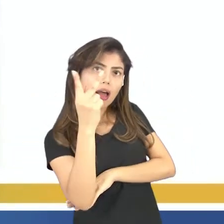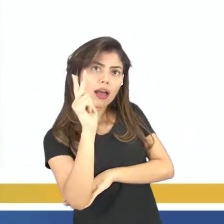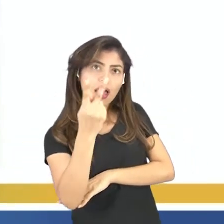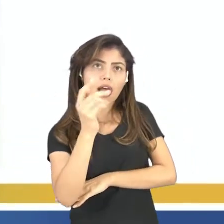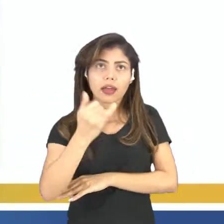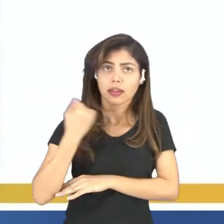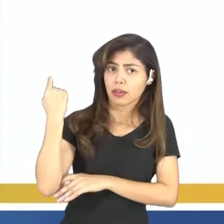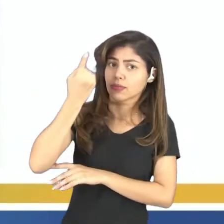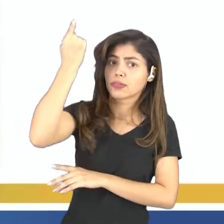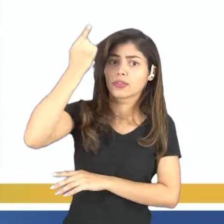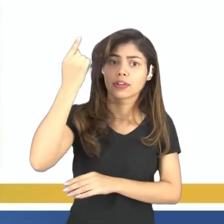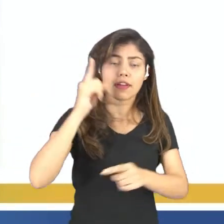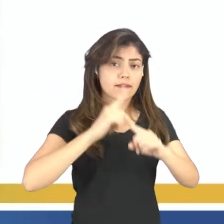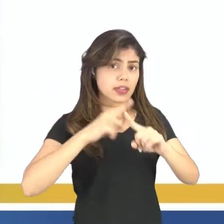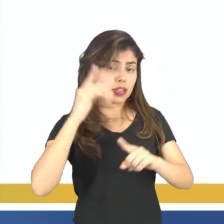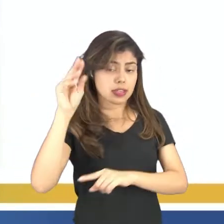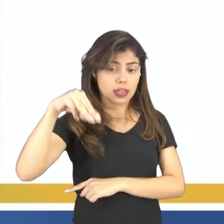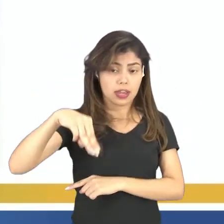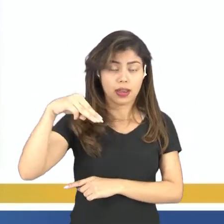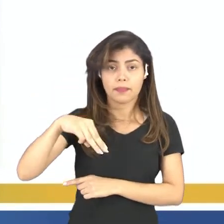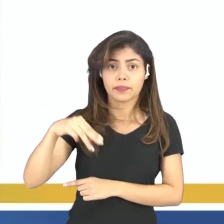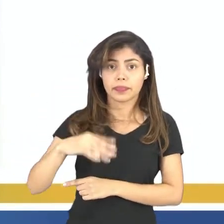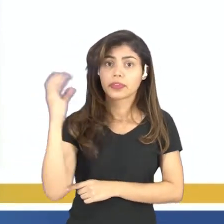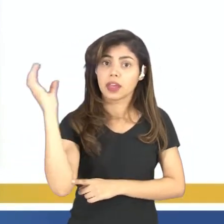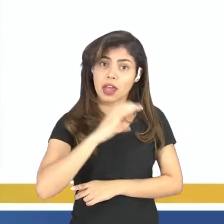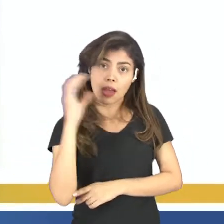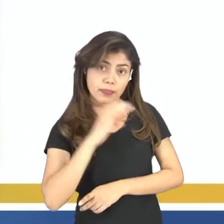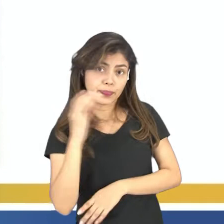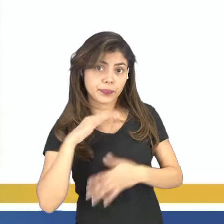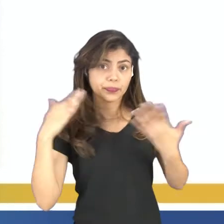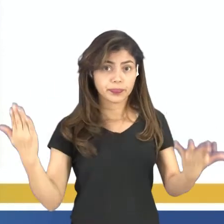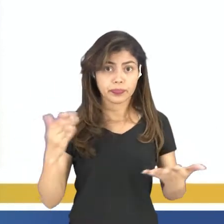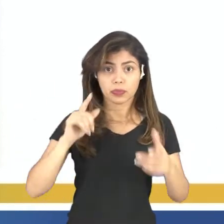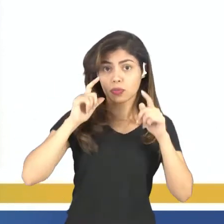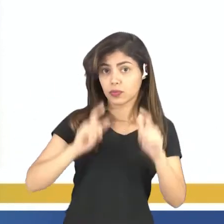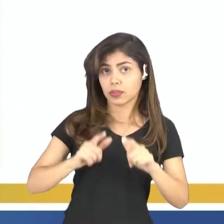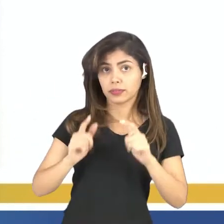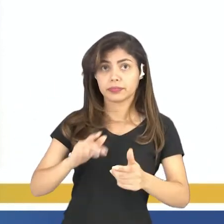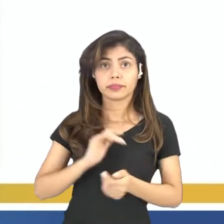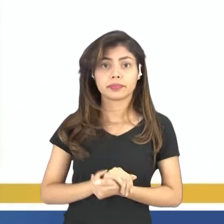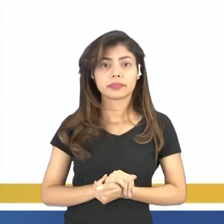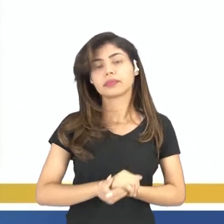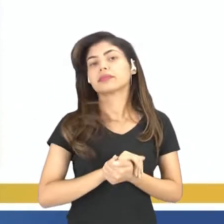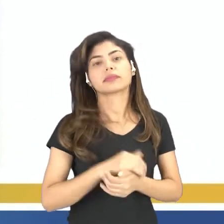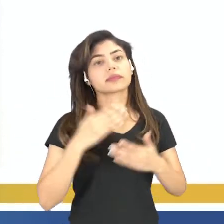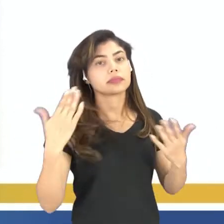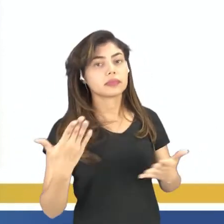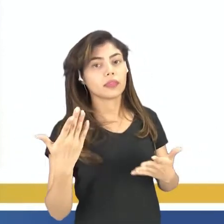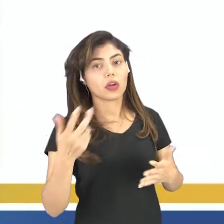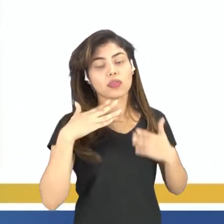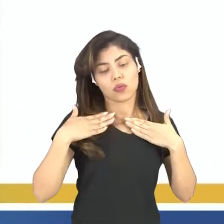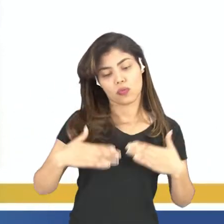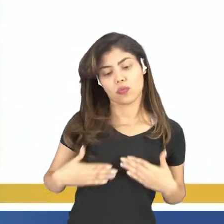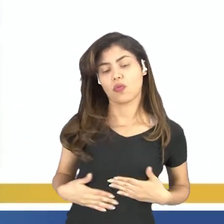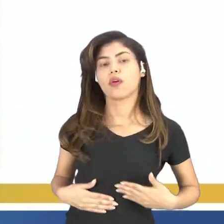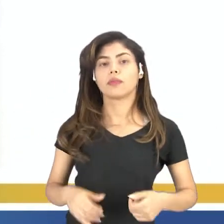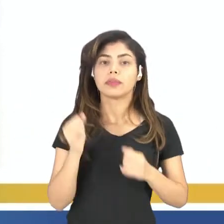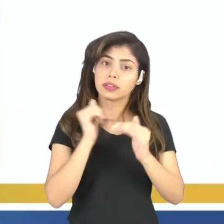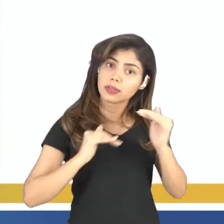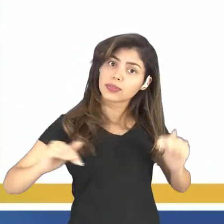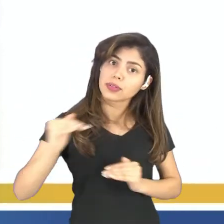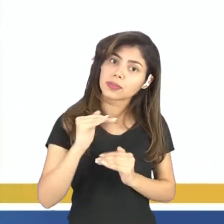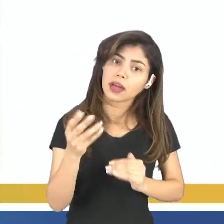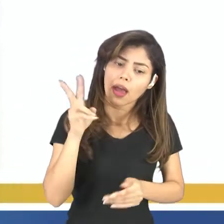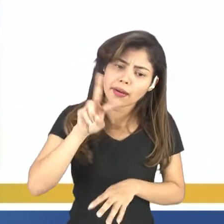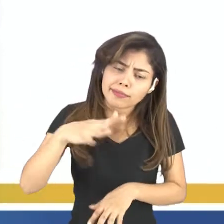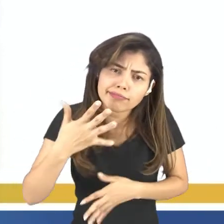No caso, a energia potencial gravitacional, ela pode ser determinada através da equação H, que é a altura,